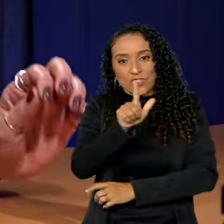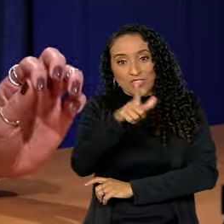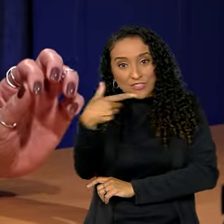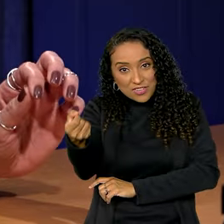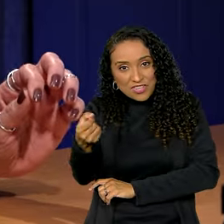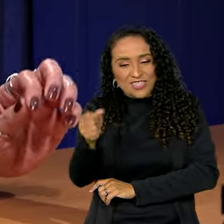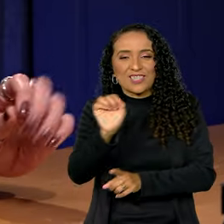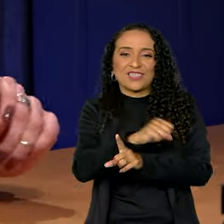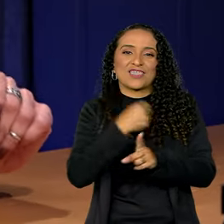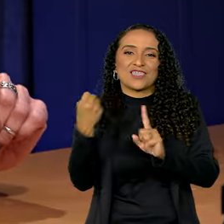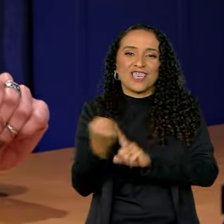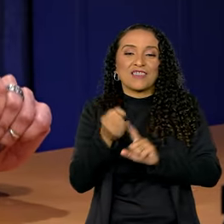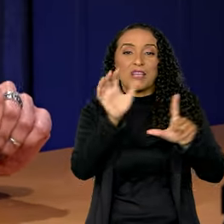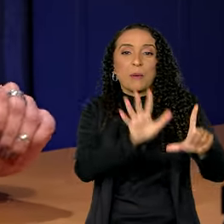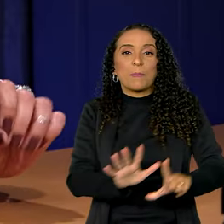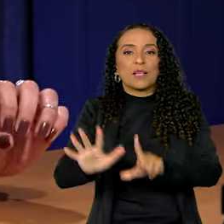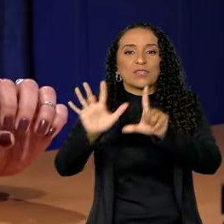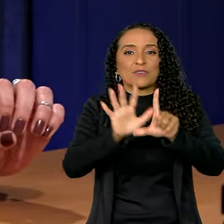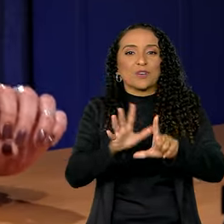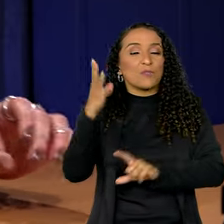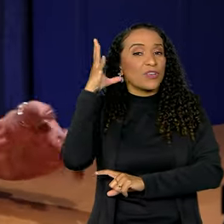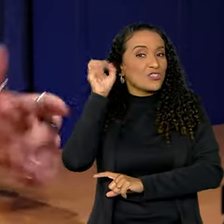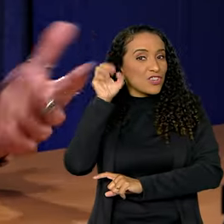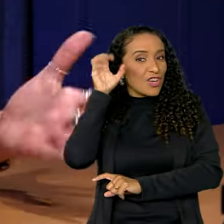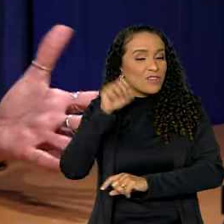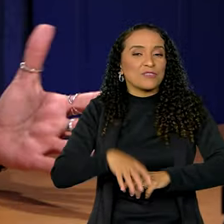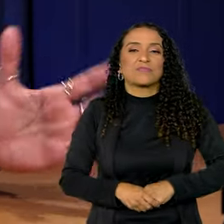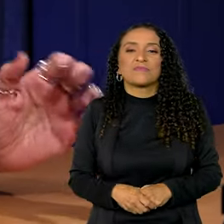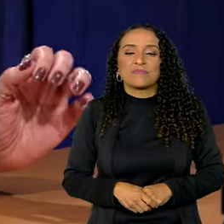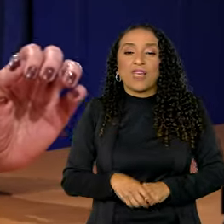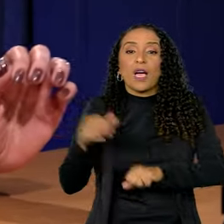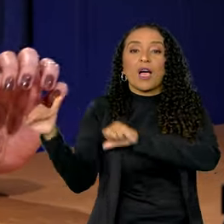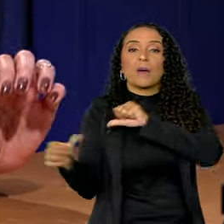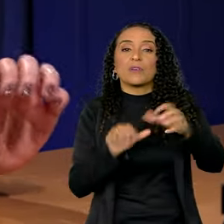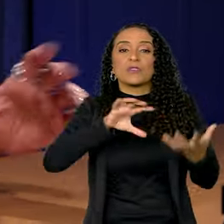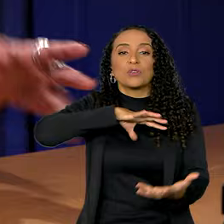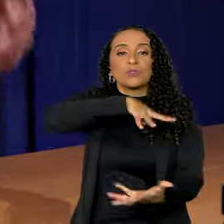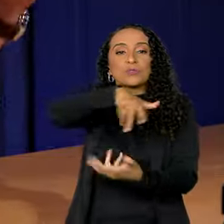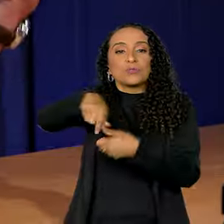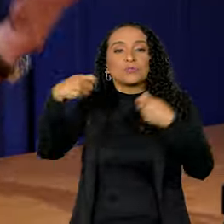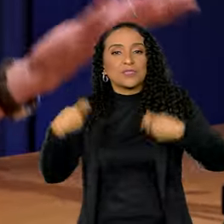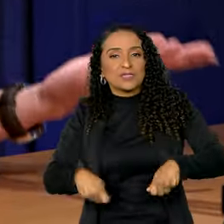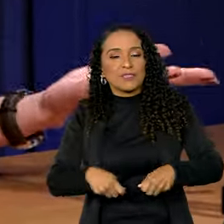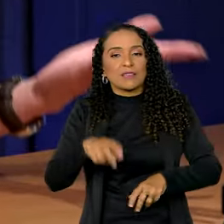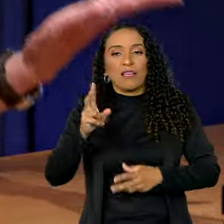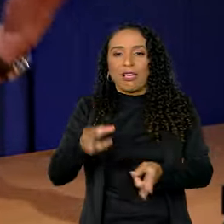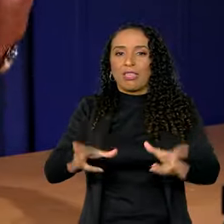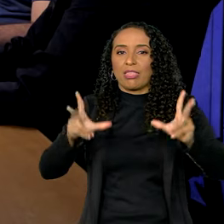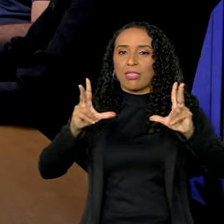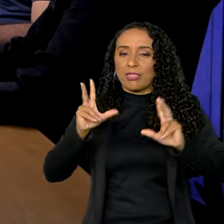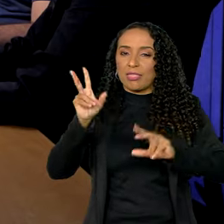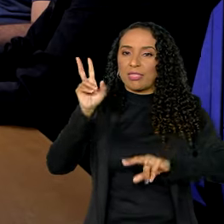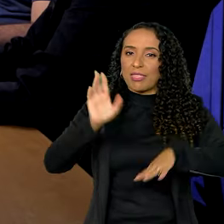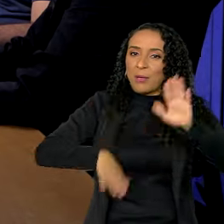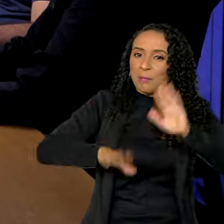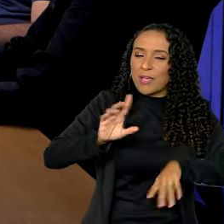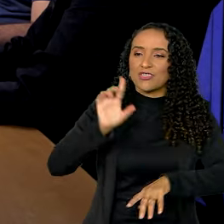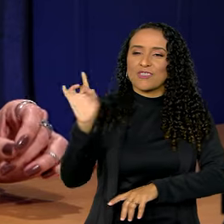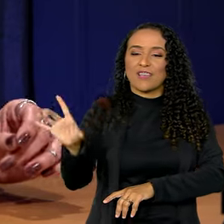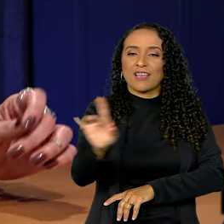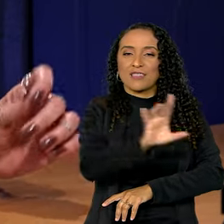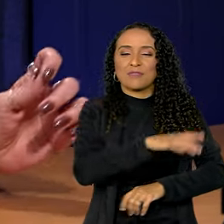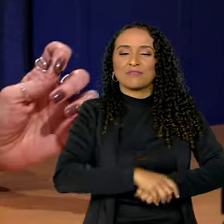G20 social nas plataformas de áudio a mudança de que o planeta precisa depende de cada um de